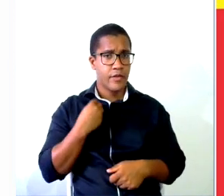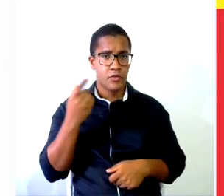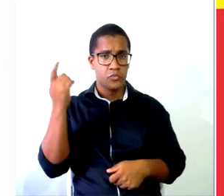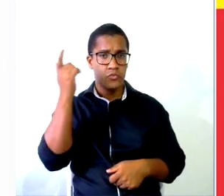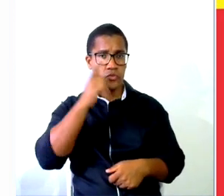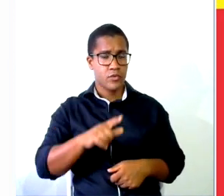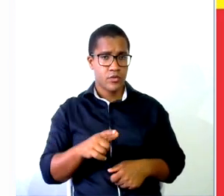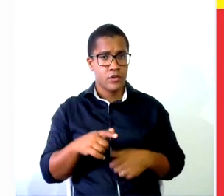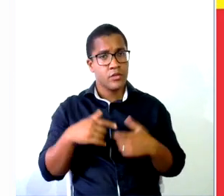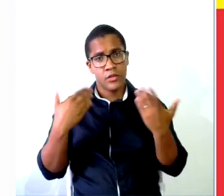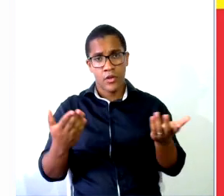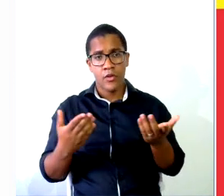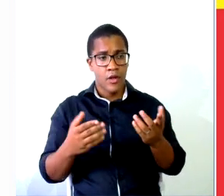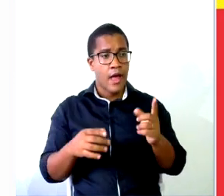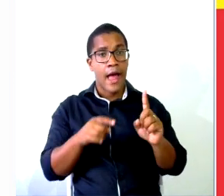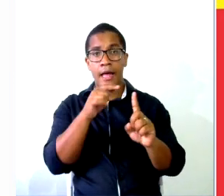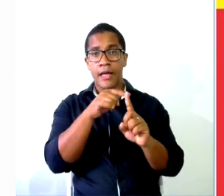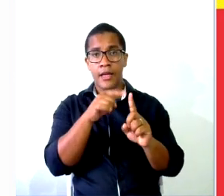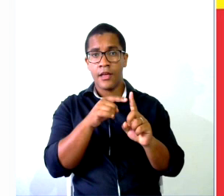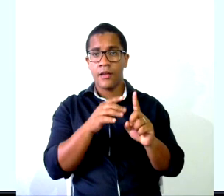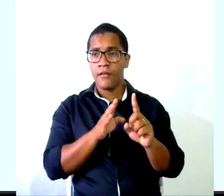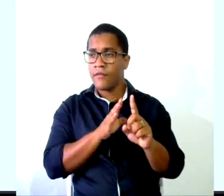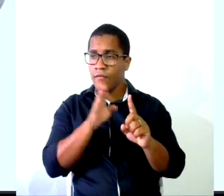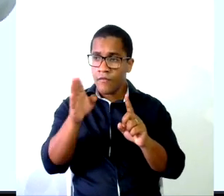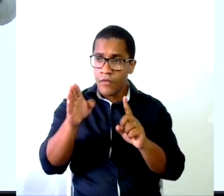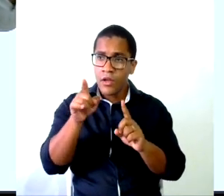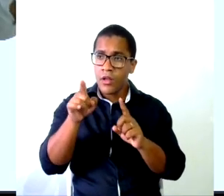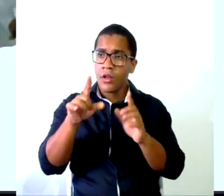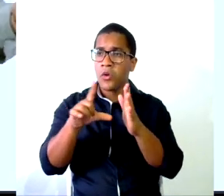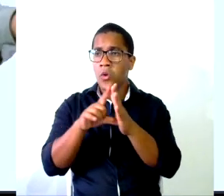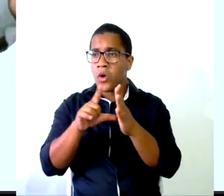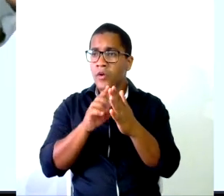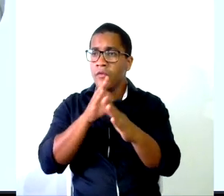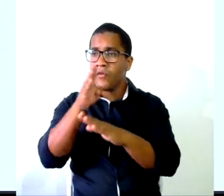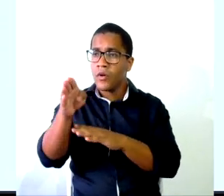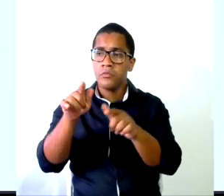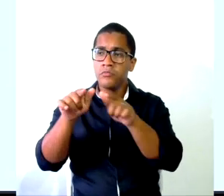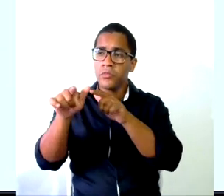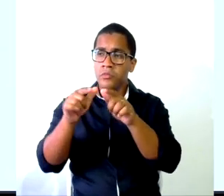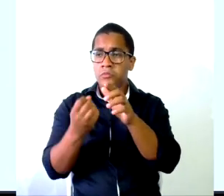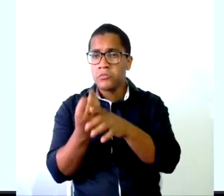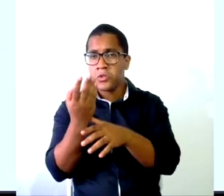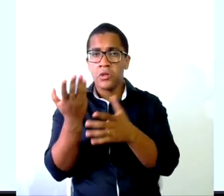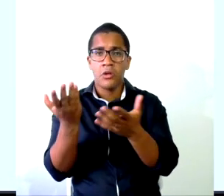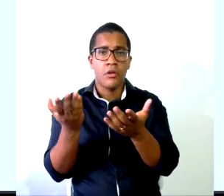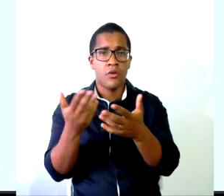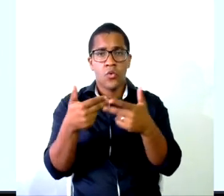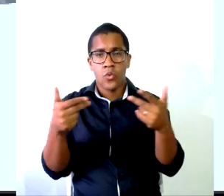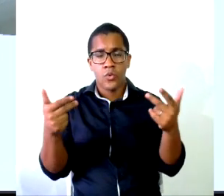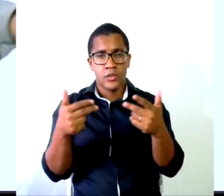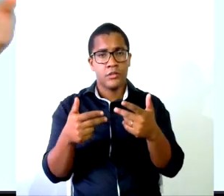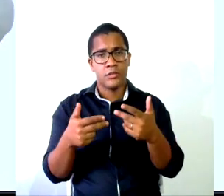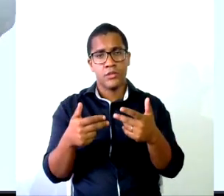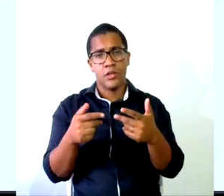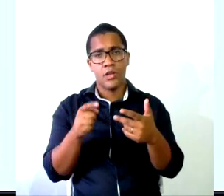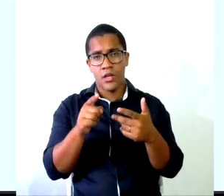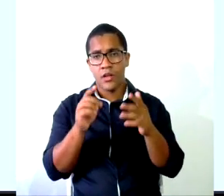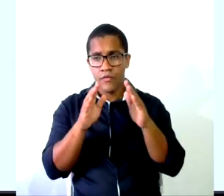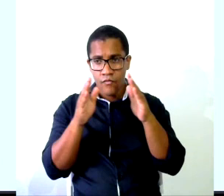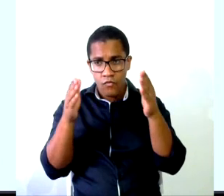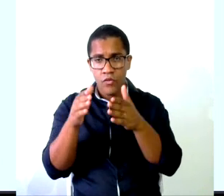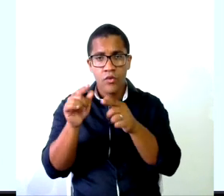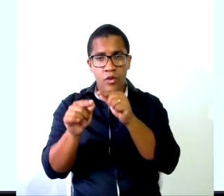autossubsistência. Então, o indivíduo ia procurar um estabelecimento pequeno, não é isso, que